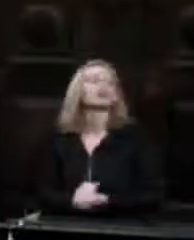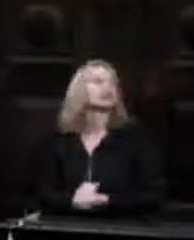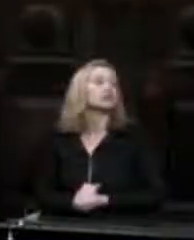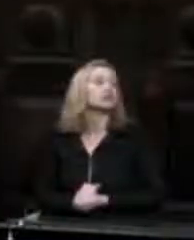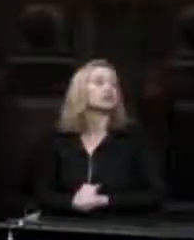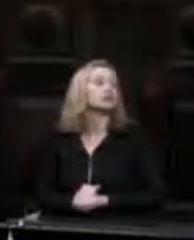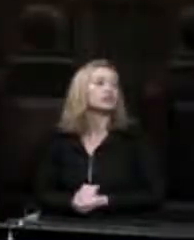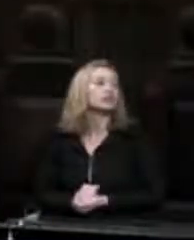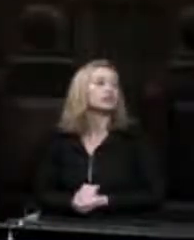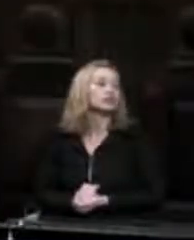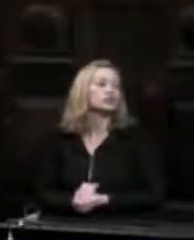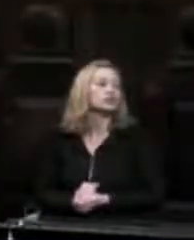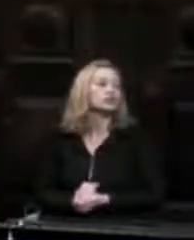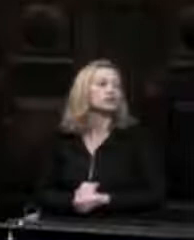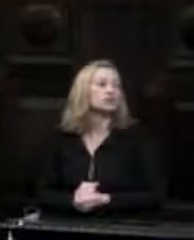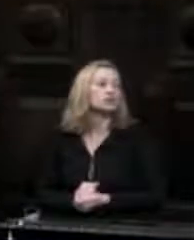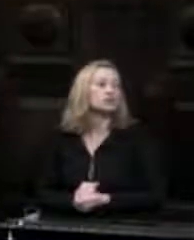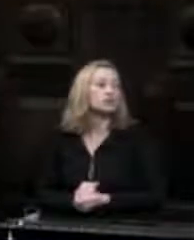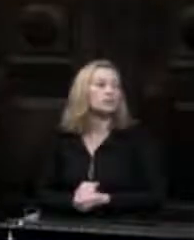uma norma,